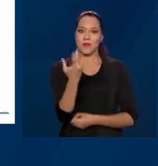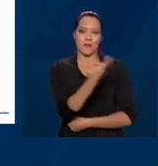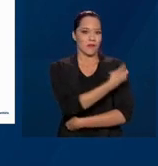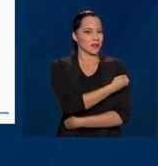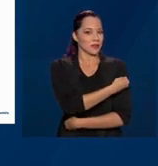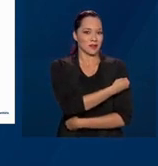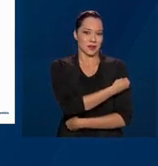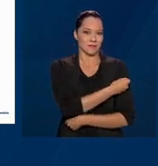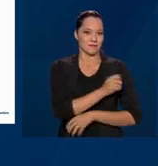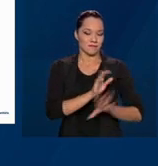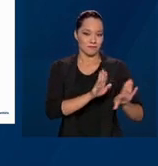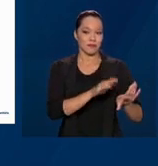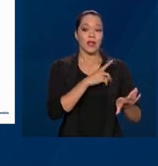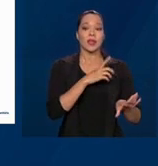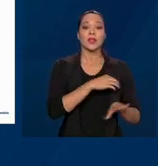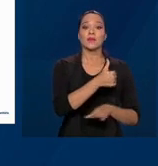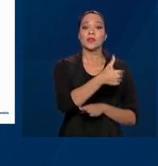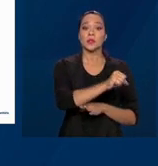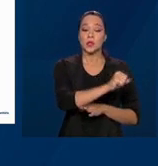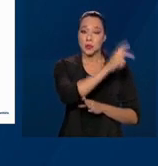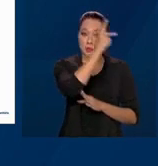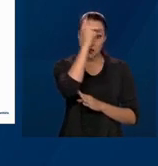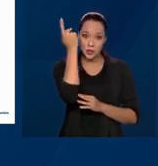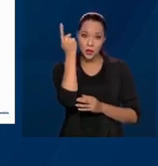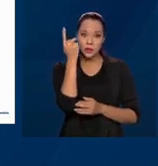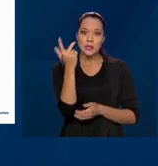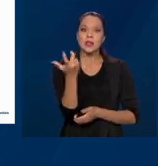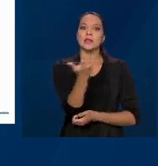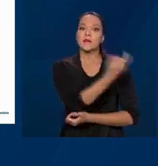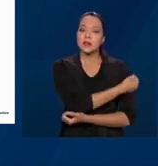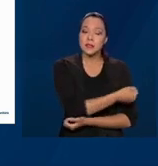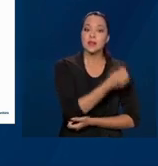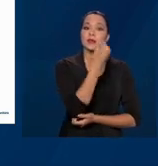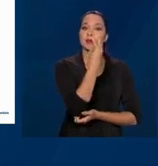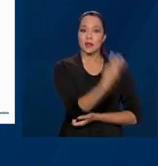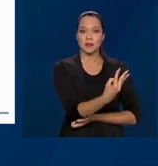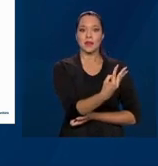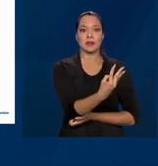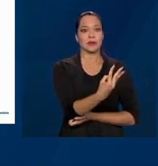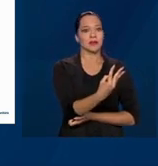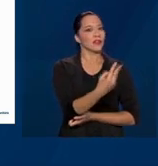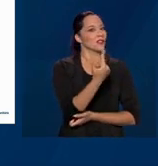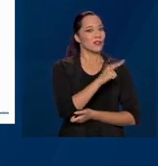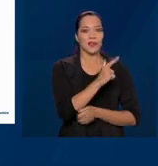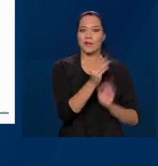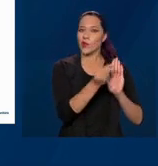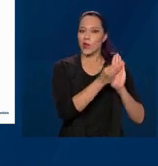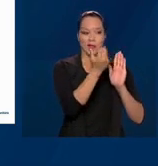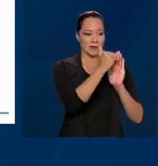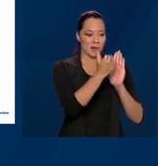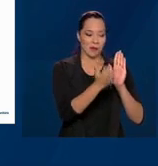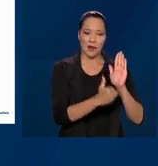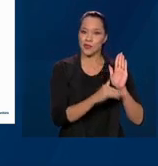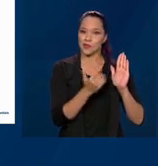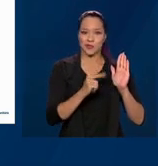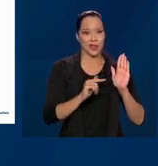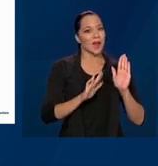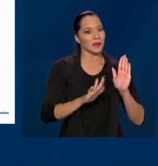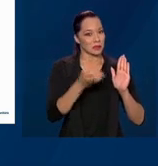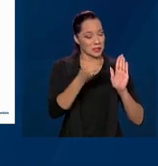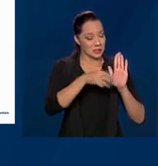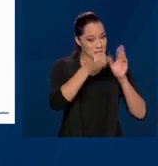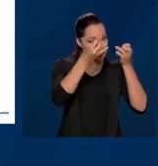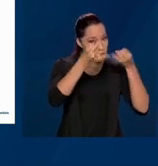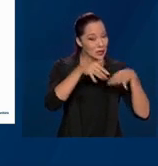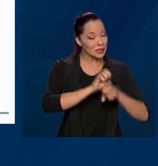E tiveram aí 18 pessoas que tomaram uma terceira vacinação, né? E isso não estava previsto no nosso protocolo. Então, isso a gente precisa